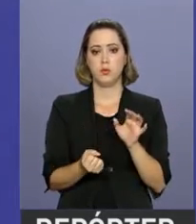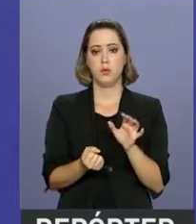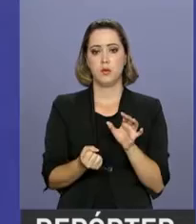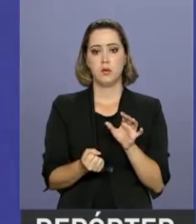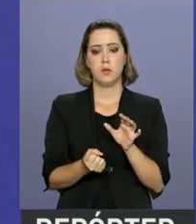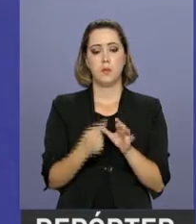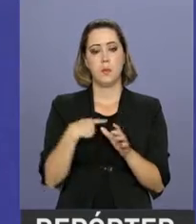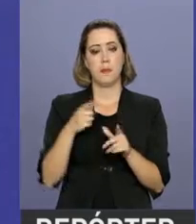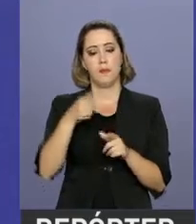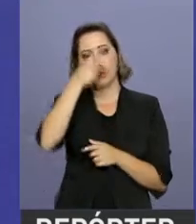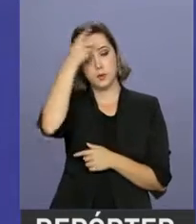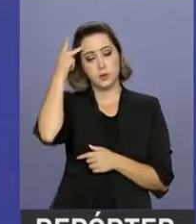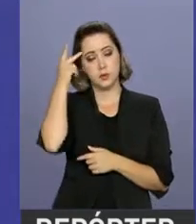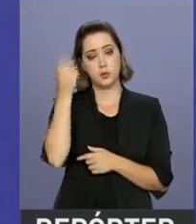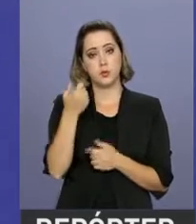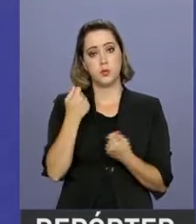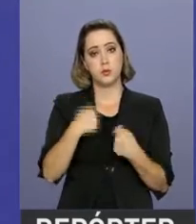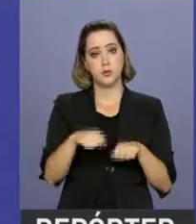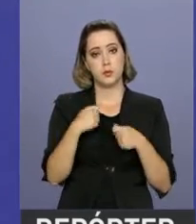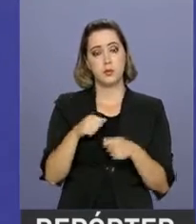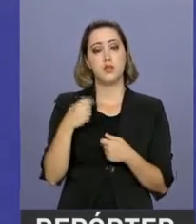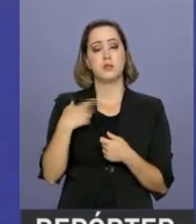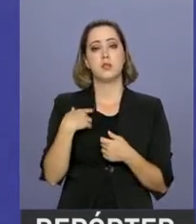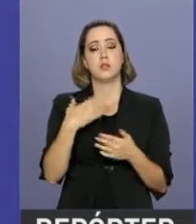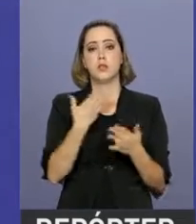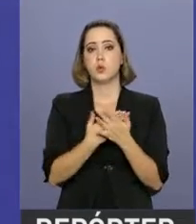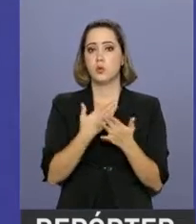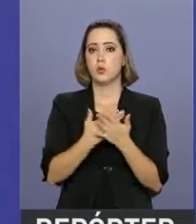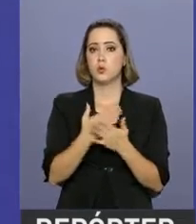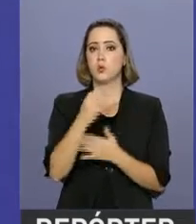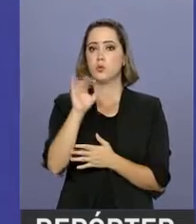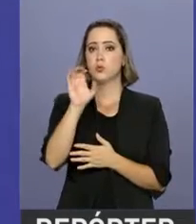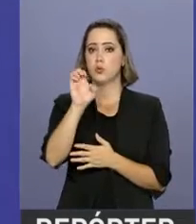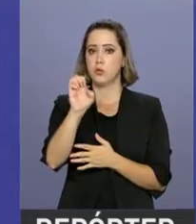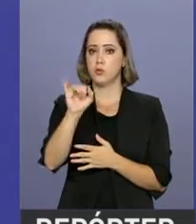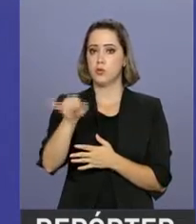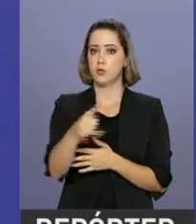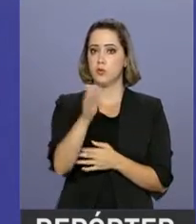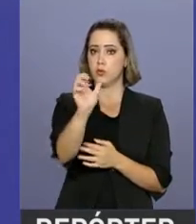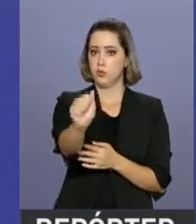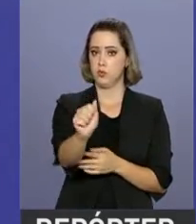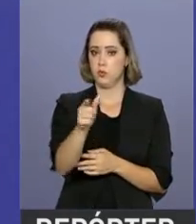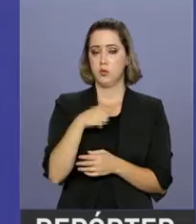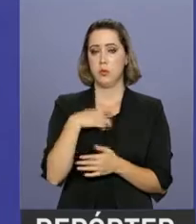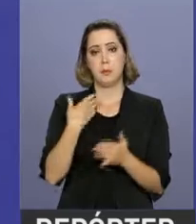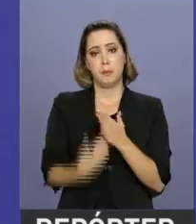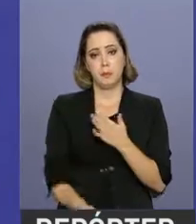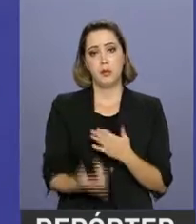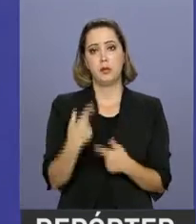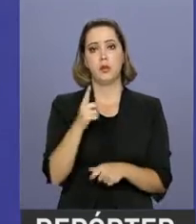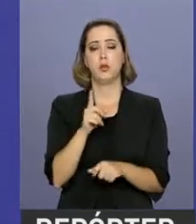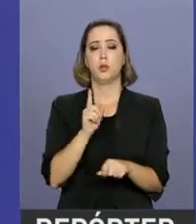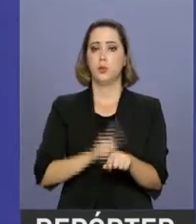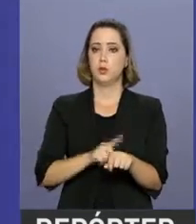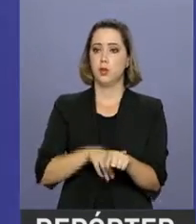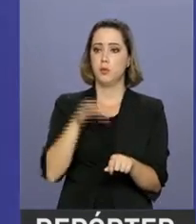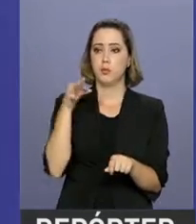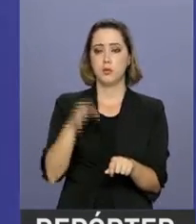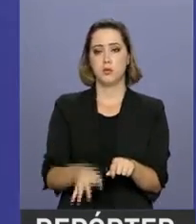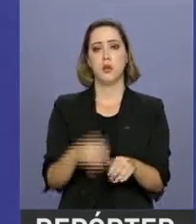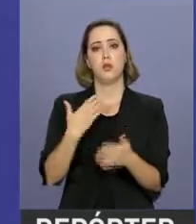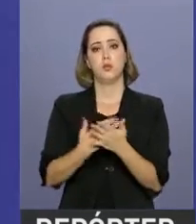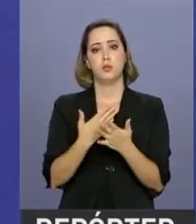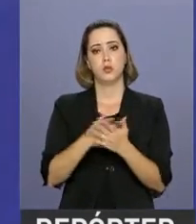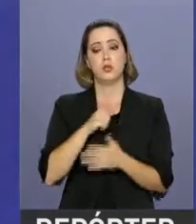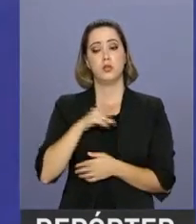que se submetem à educação de jovens e adultos, que perderam a escolaridade na idade certa e que têm, pela legislação,